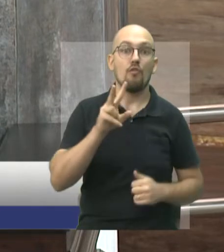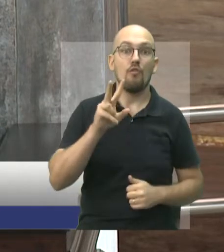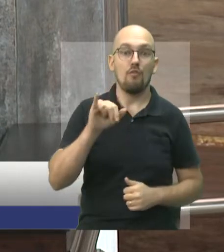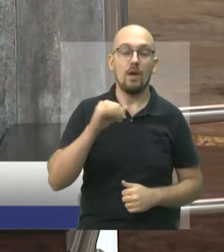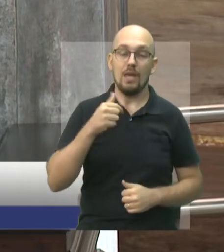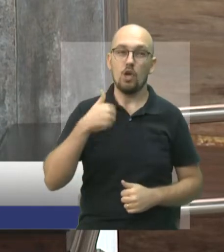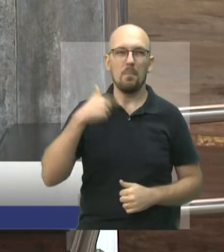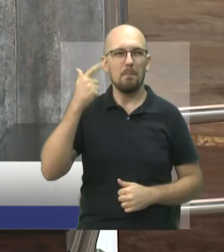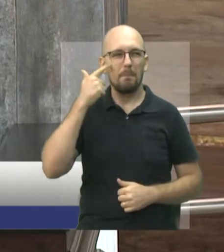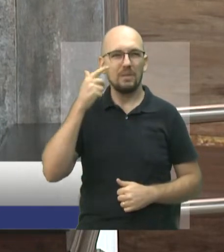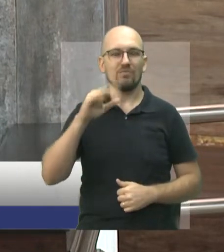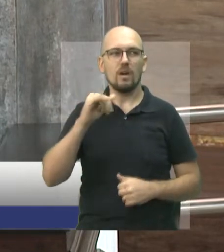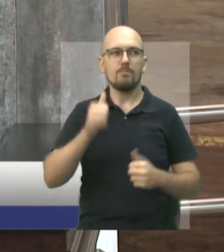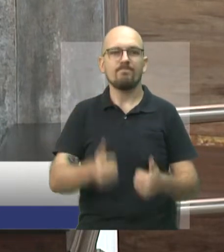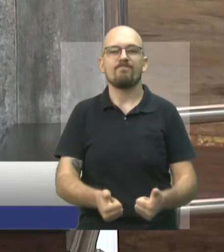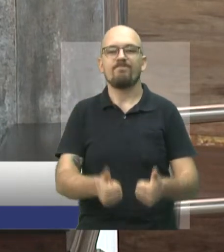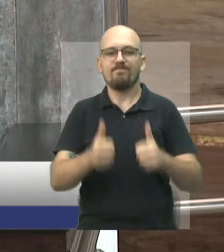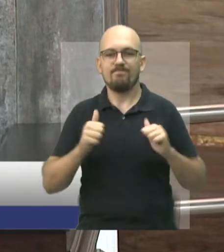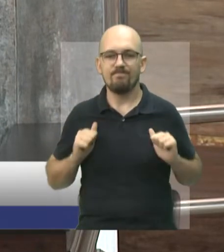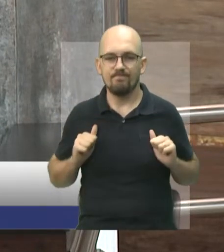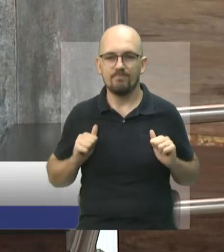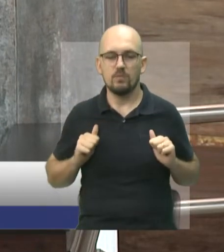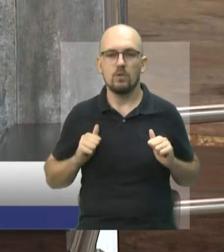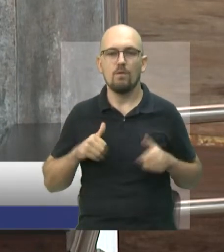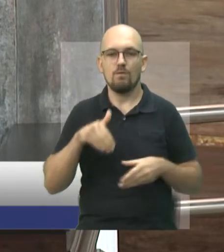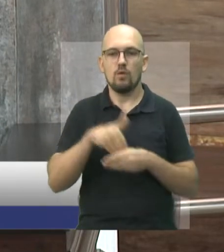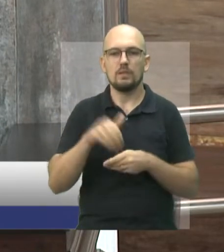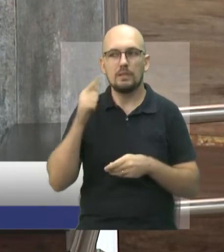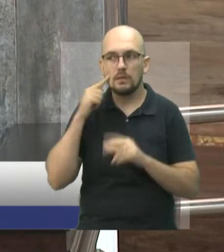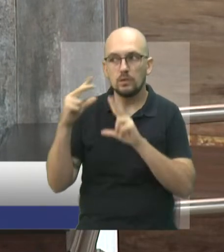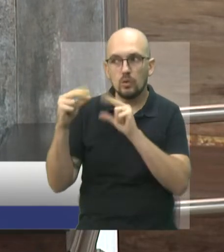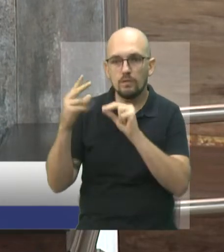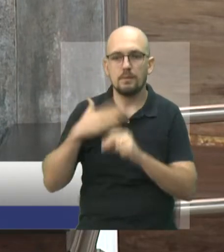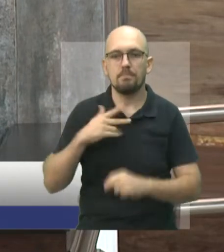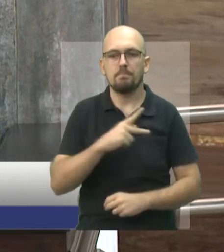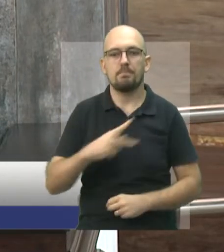isso, conversei até com o presidente do meu partido.